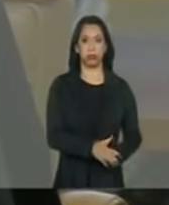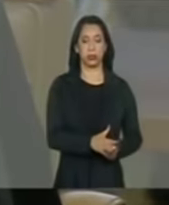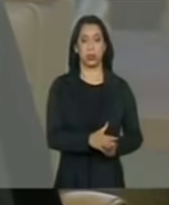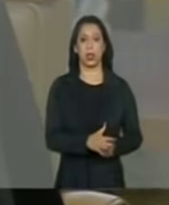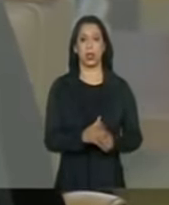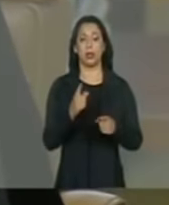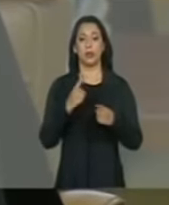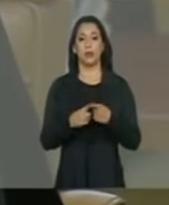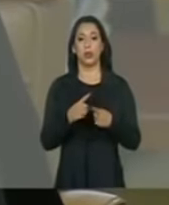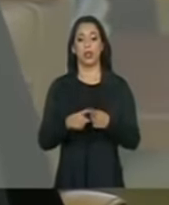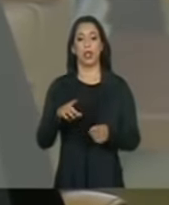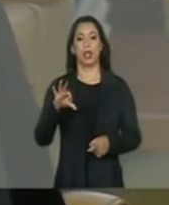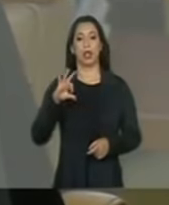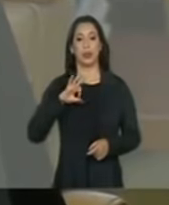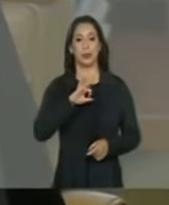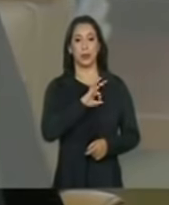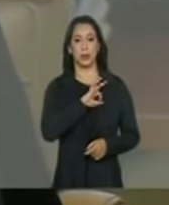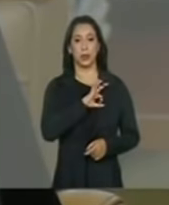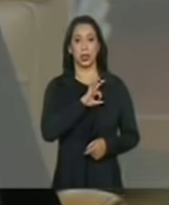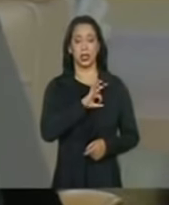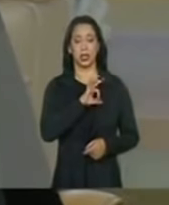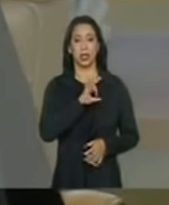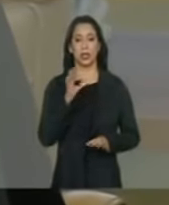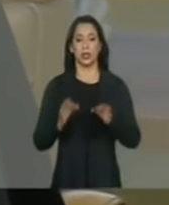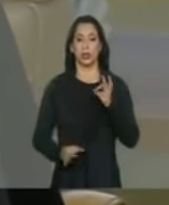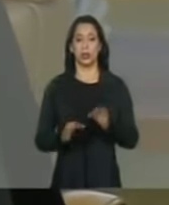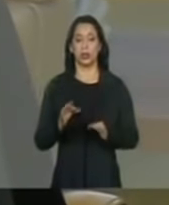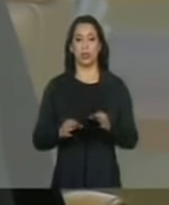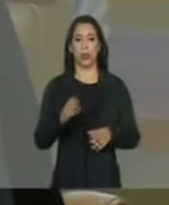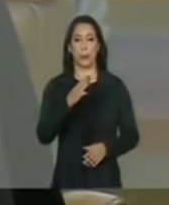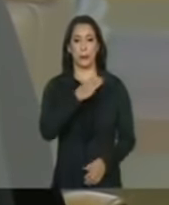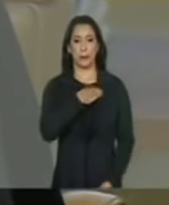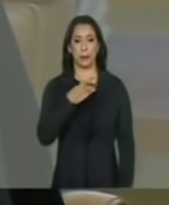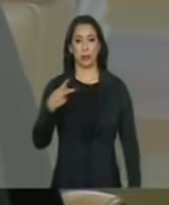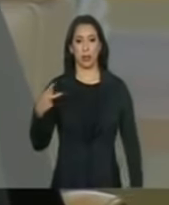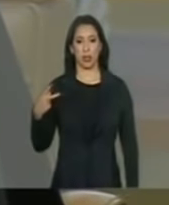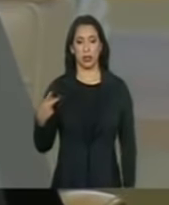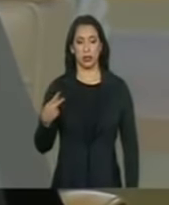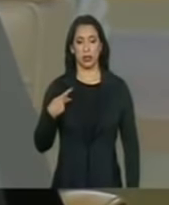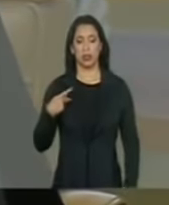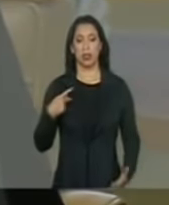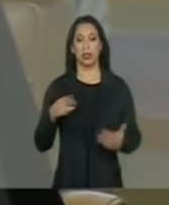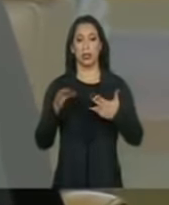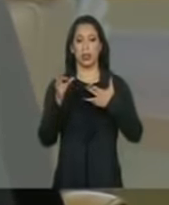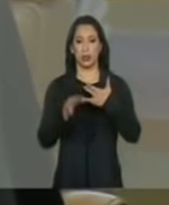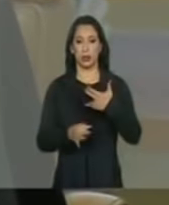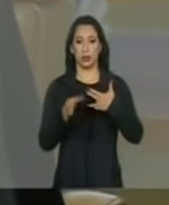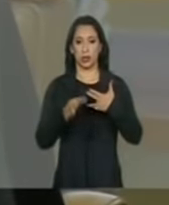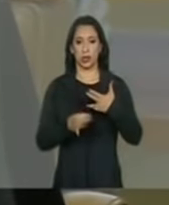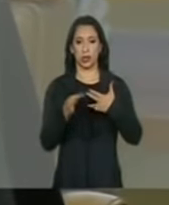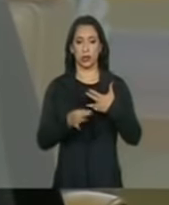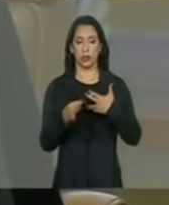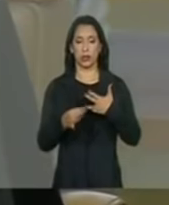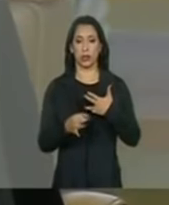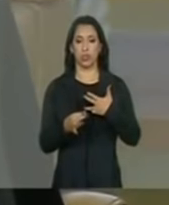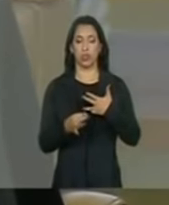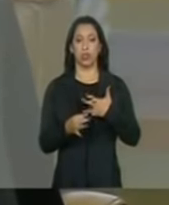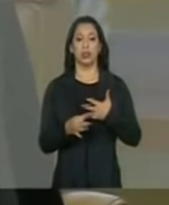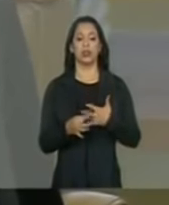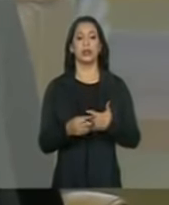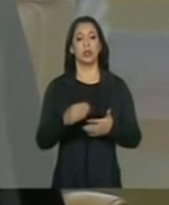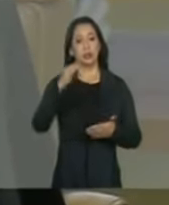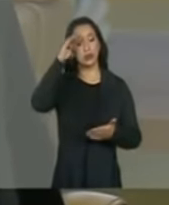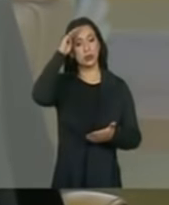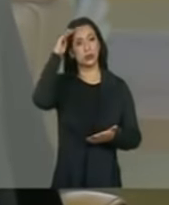polícia judiciária o ministério público eo poder judiciário estão sujeitos